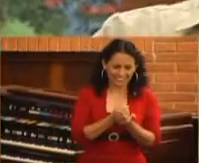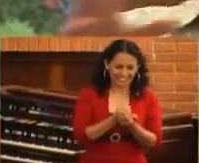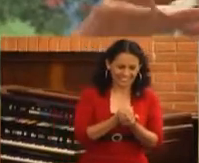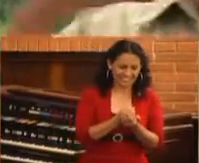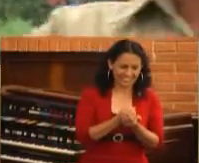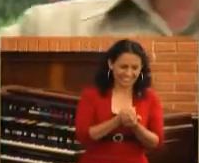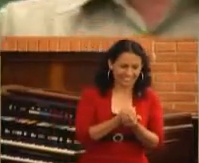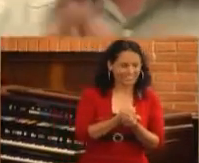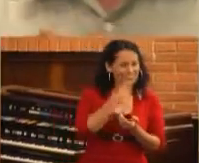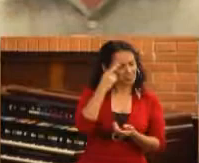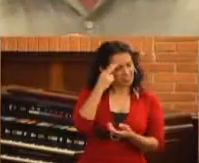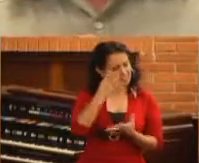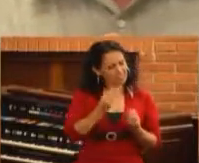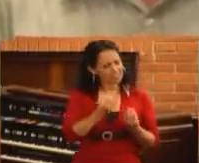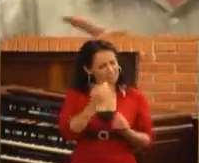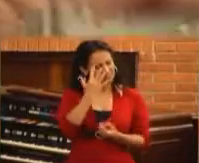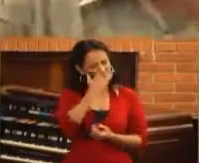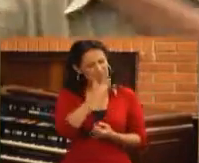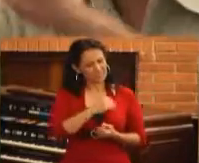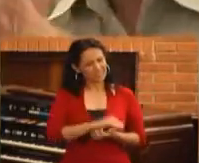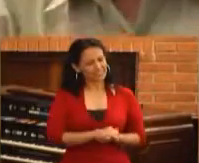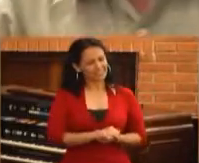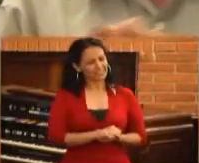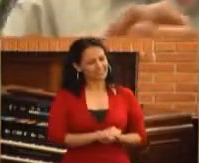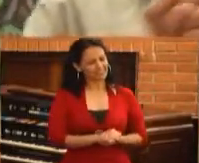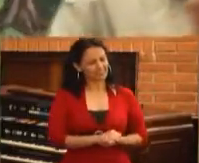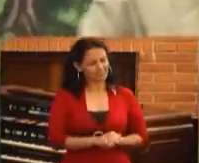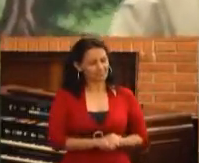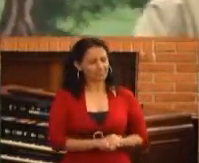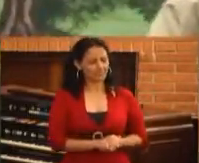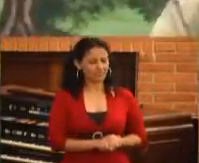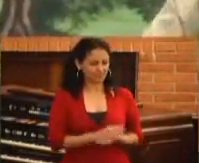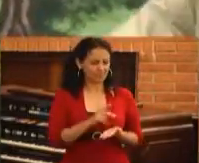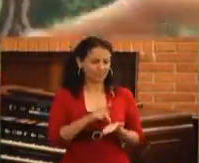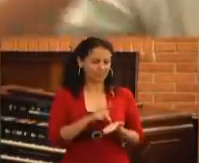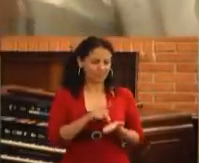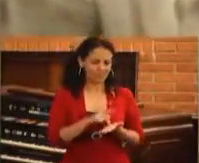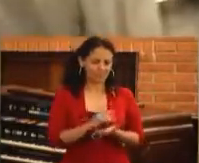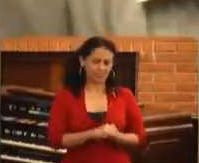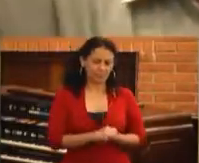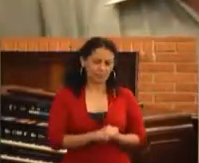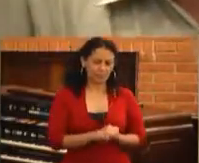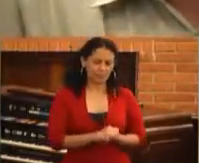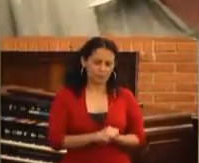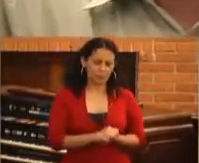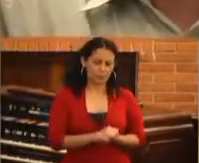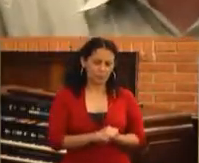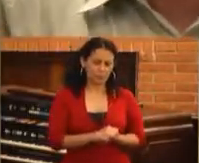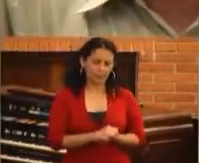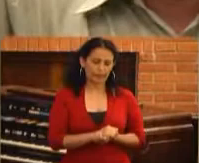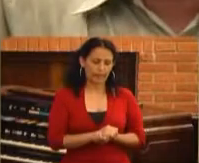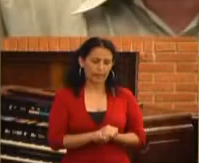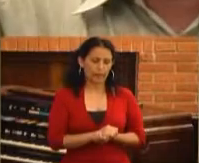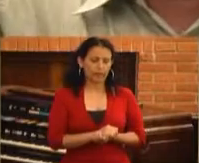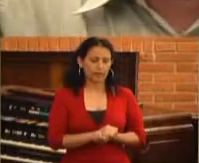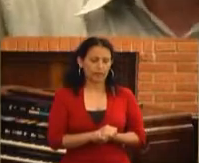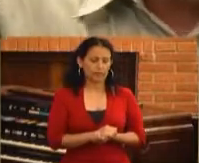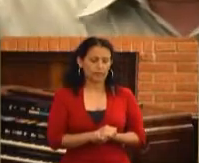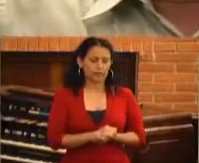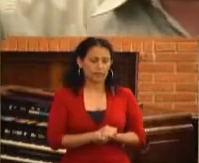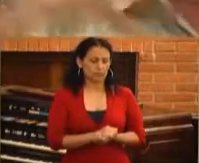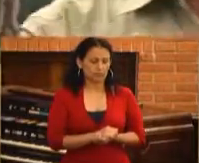É uma historinha muito interessante a dele. Eu não vou contar os detalhes, mas um dia ele tem uma grande